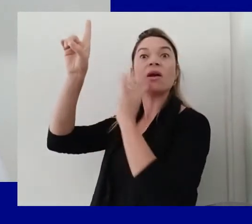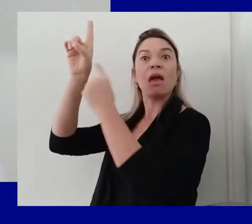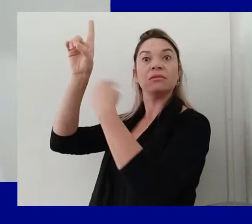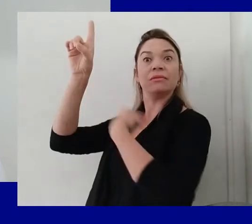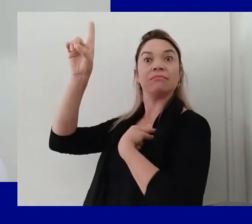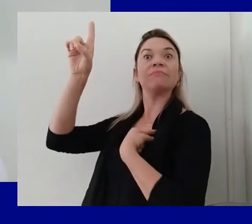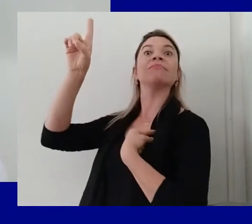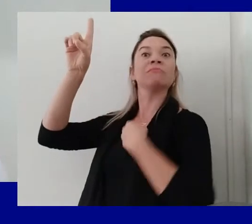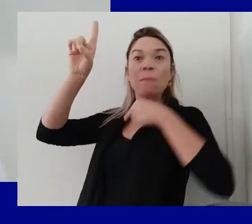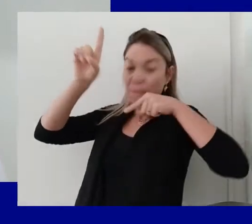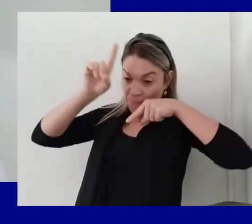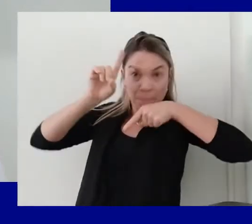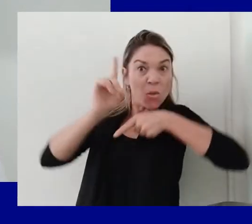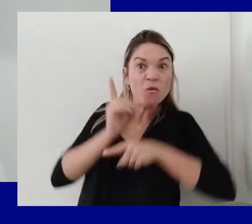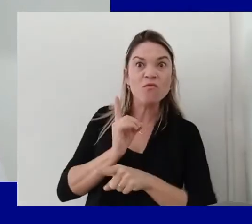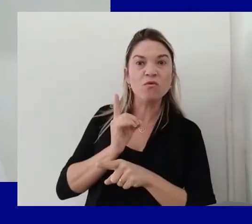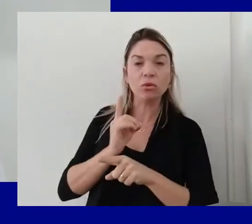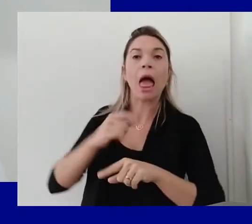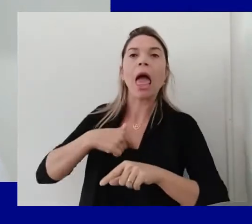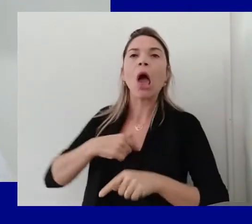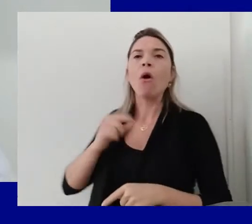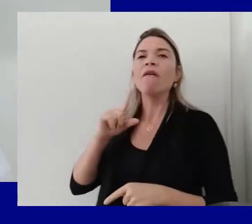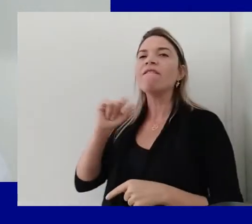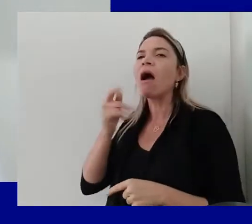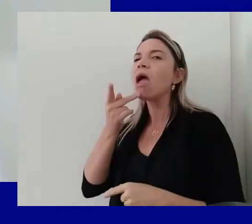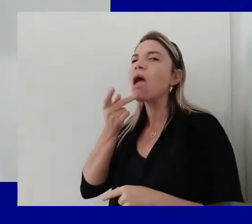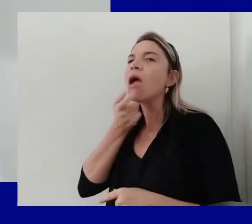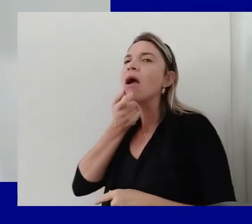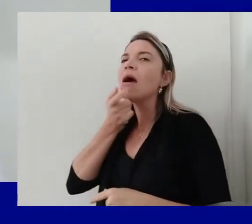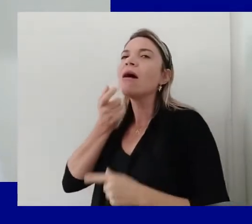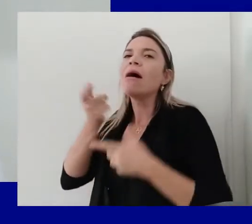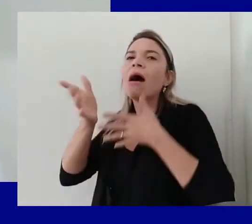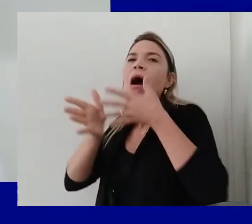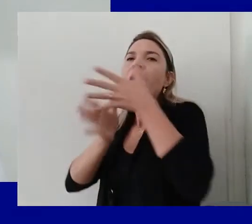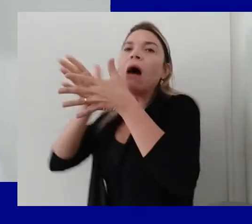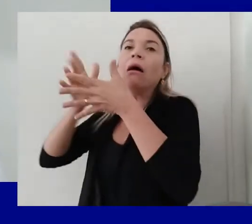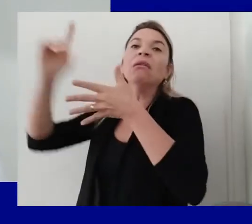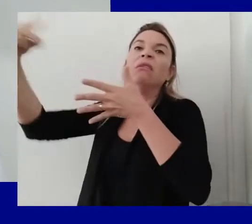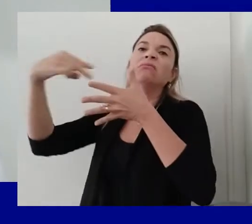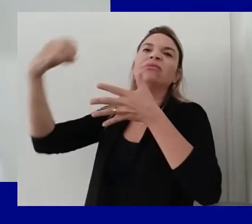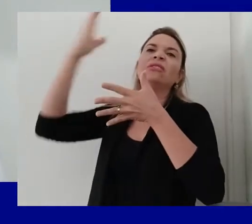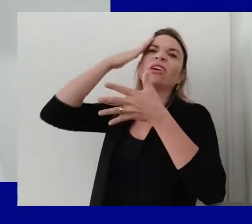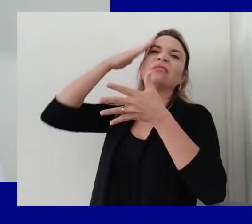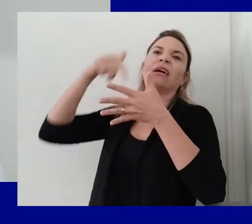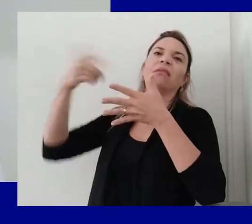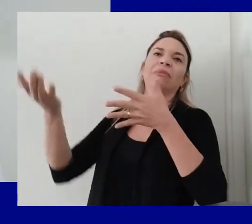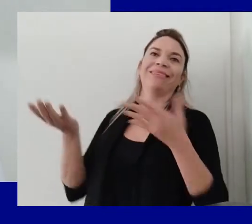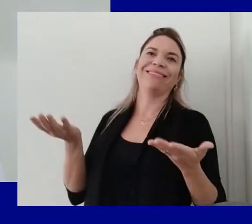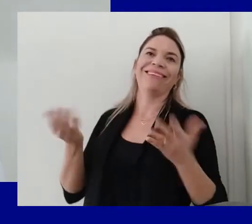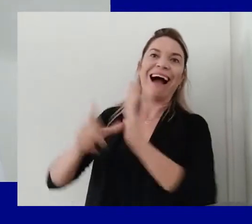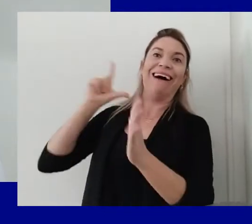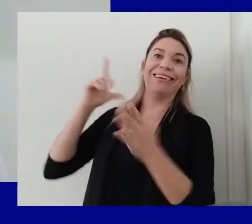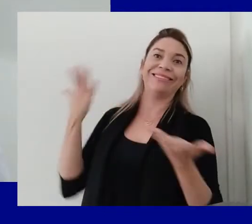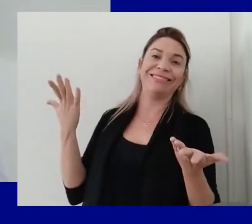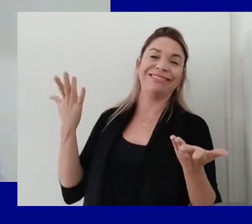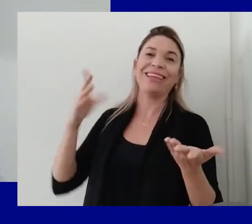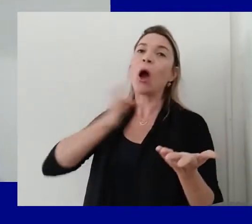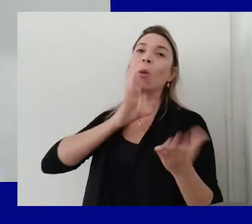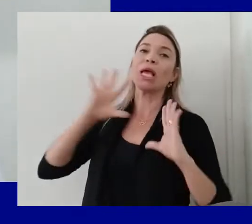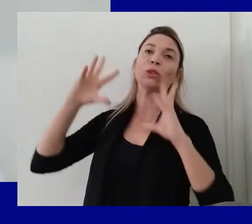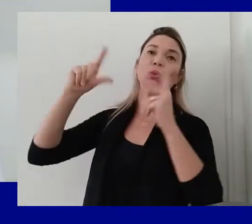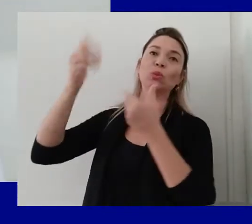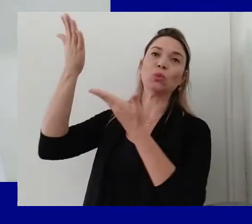que eu vou dizer antes de pronunciar uma palavra, que me sonda e me conhece. Eu preciso conhecer esse Deus. O